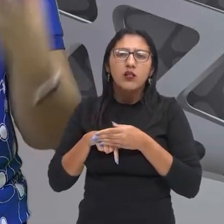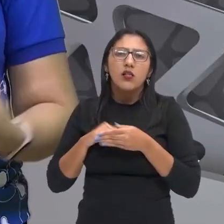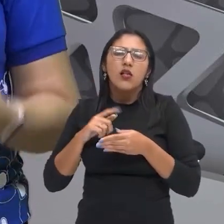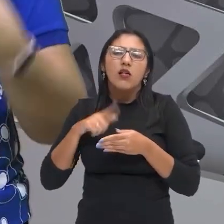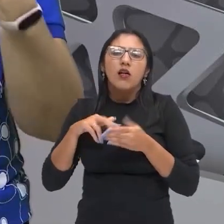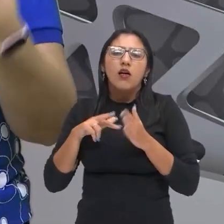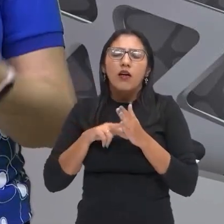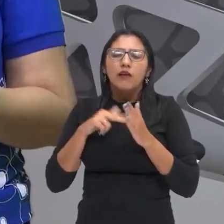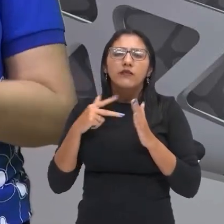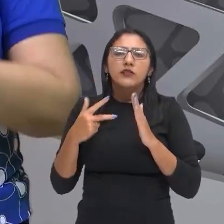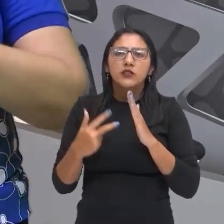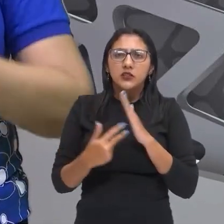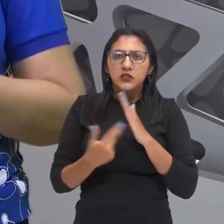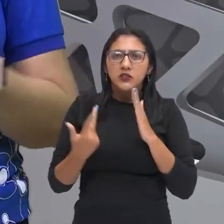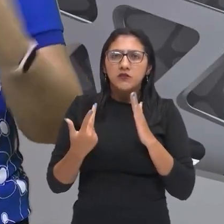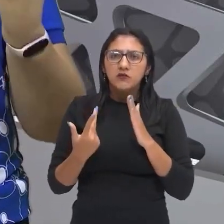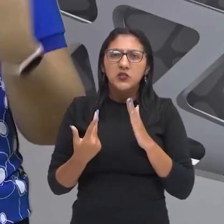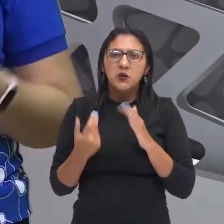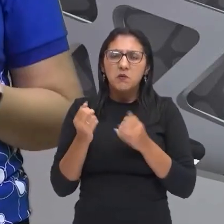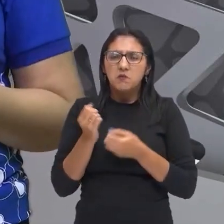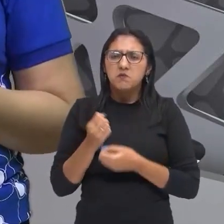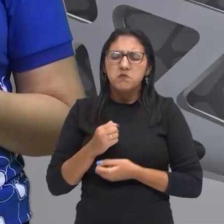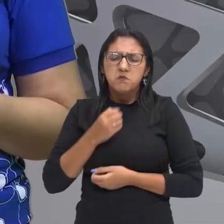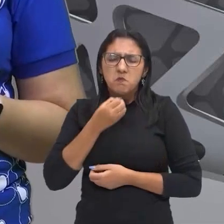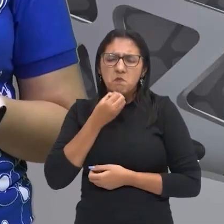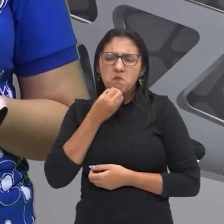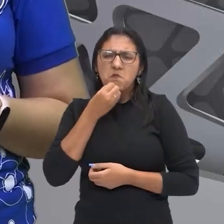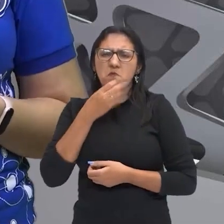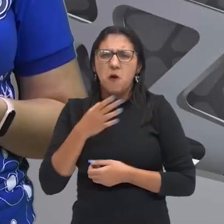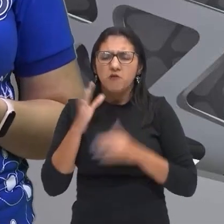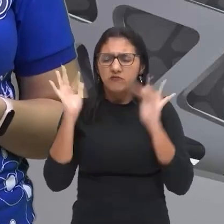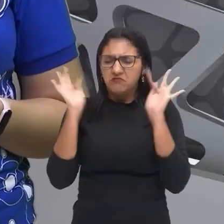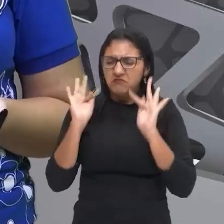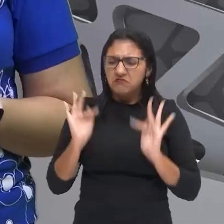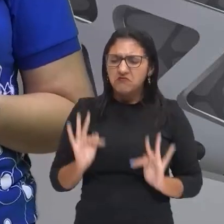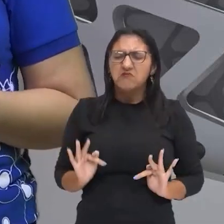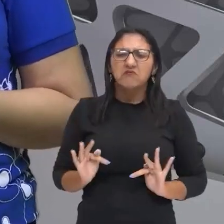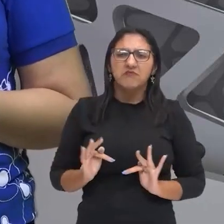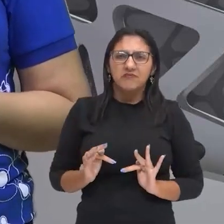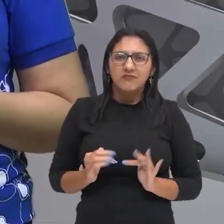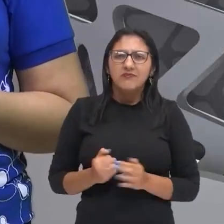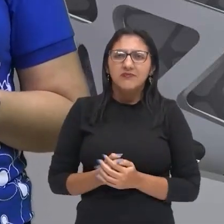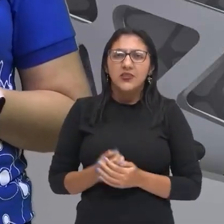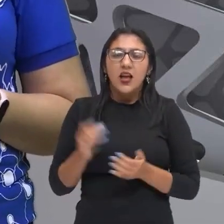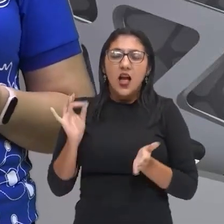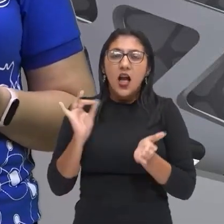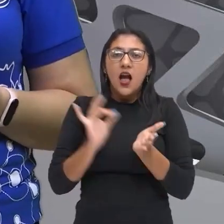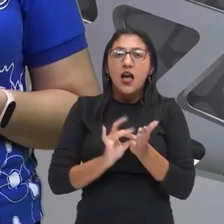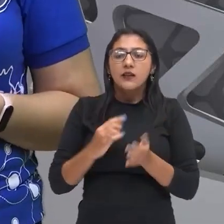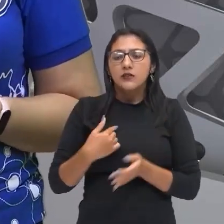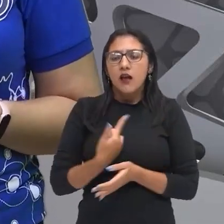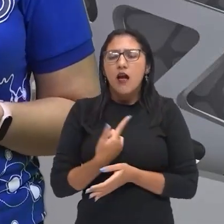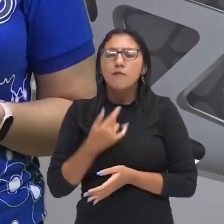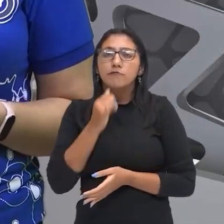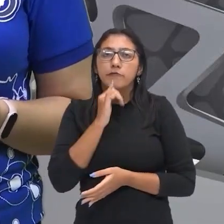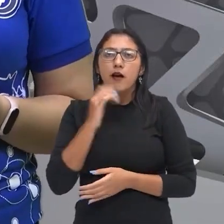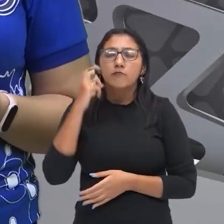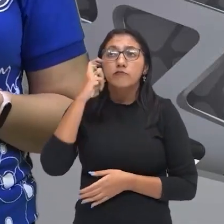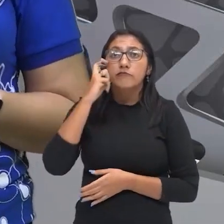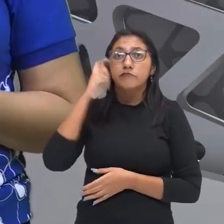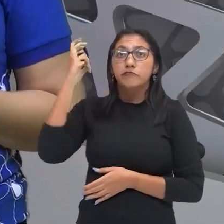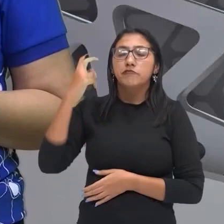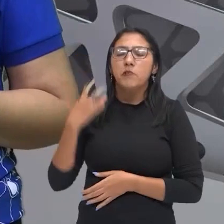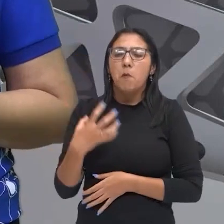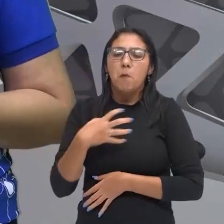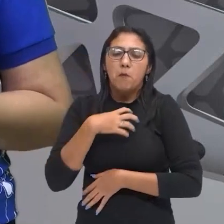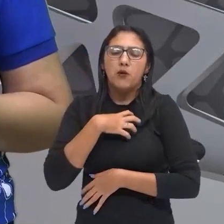chave para o seu sucesso. É preciso se conhecer para que você garanta a sua inteligência emocional,